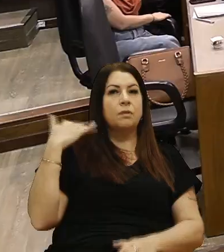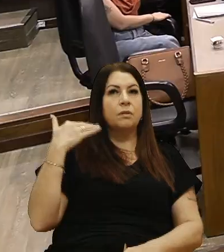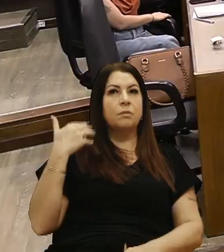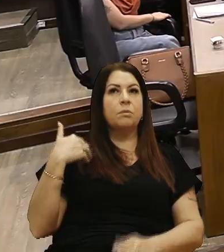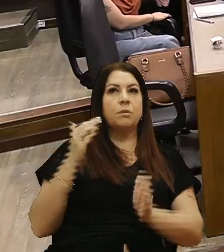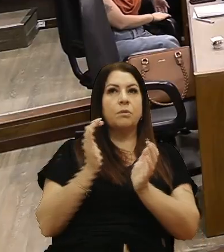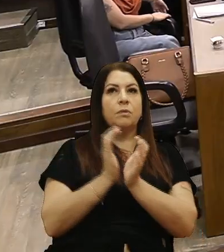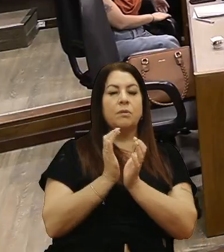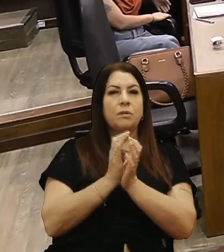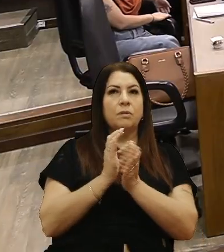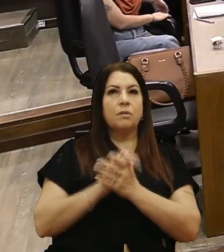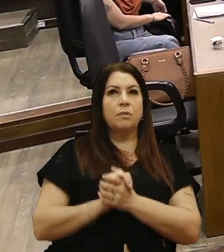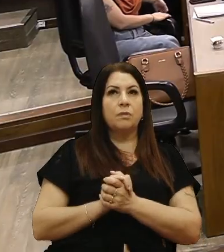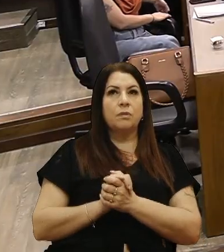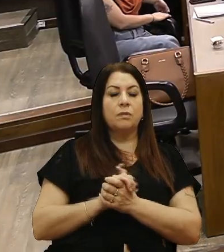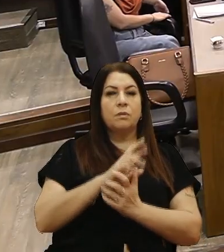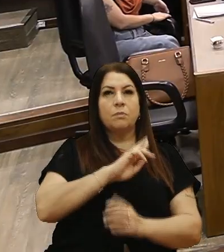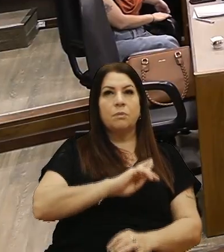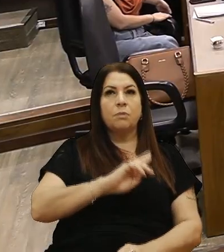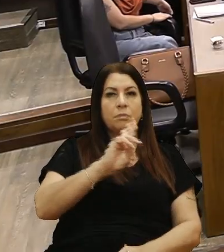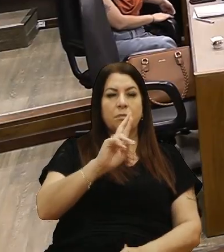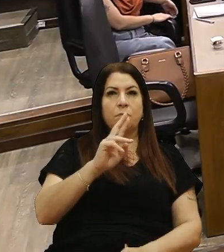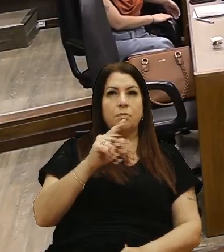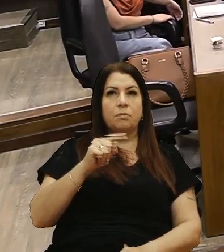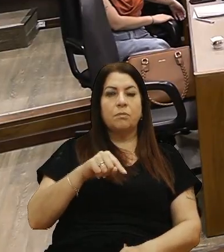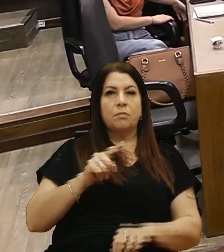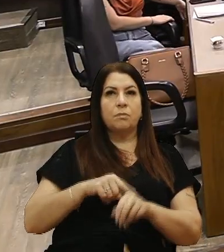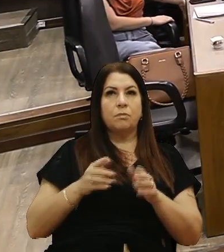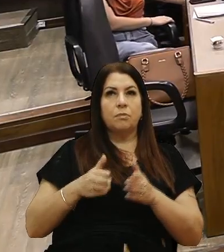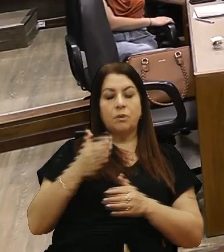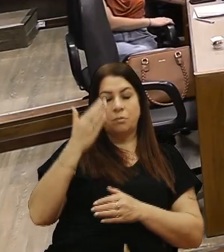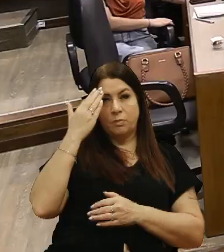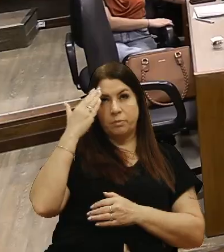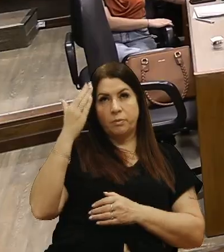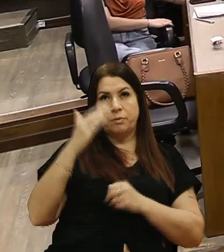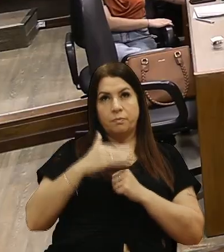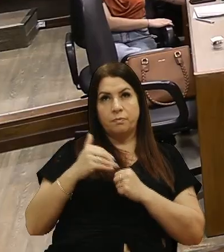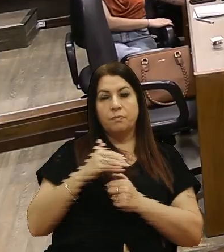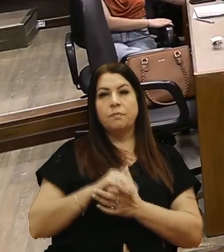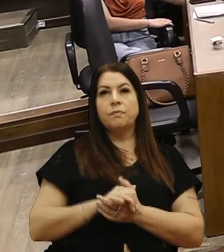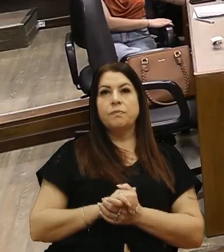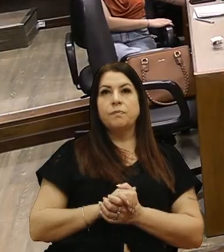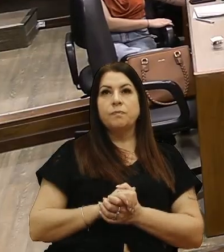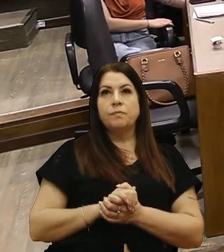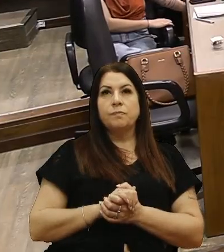colega comunista que me representa nesse momento. Muito obrigado. Obrigada, meu querido.